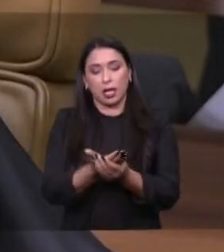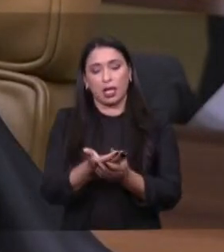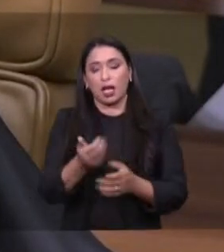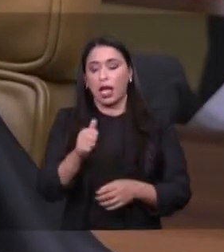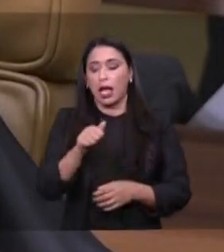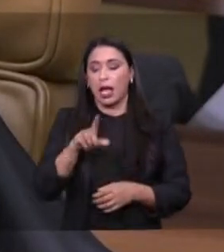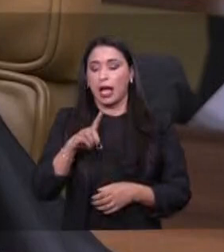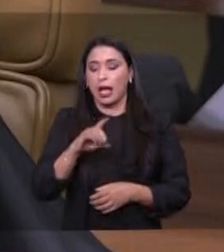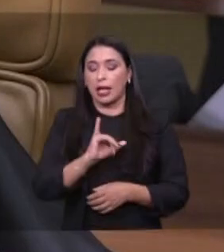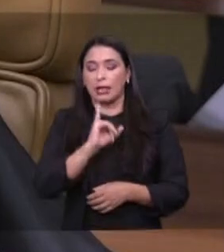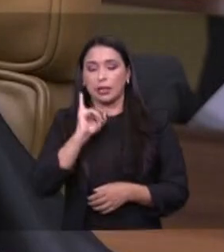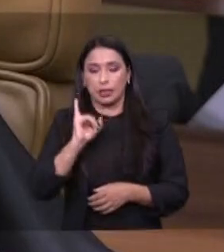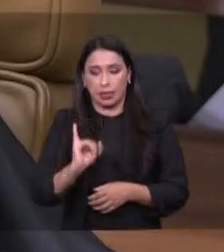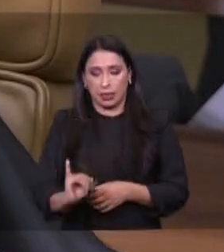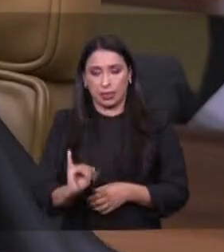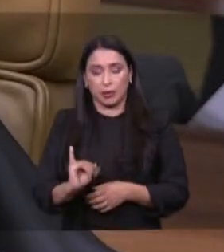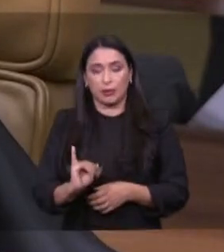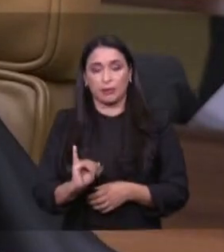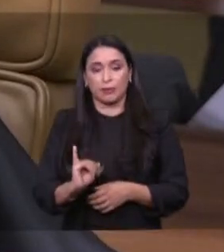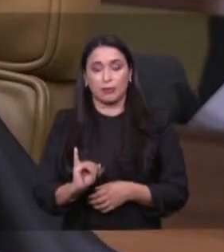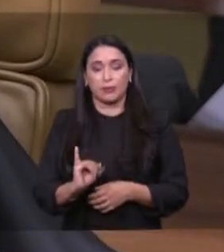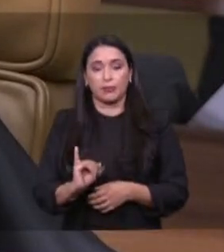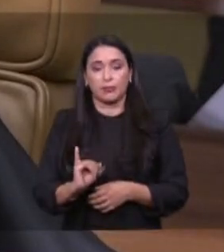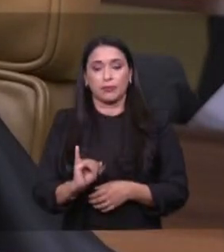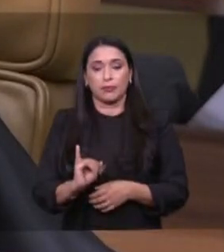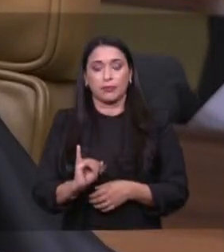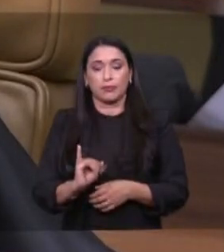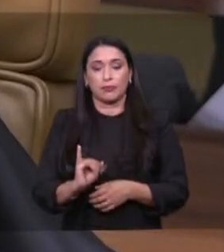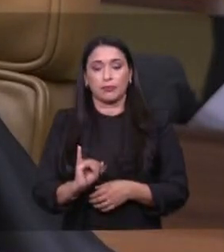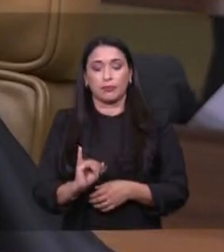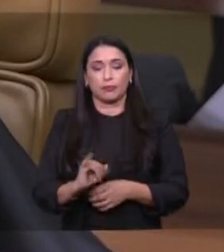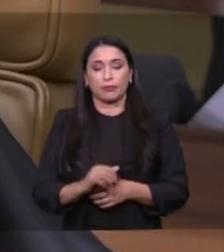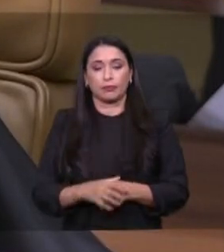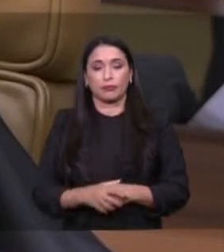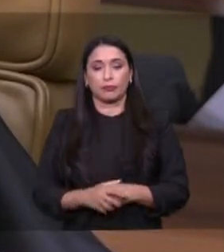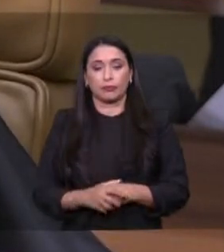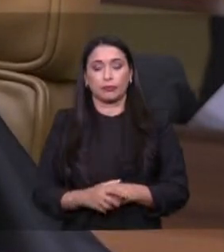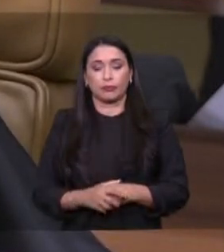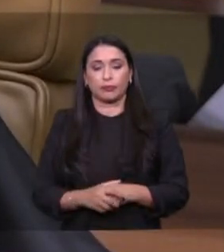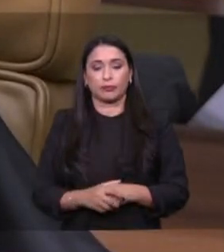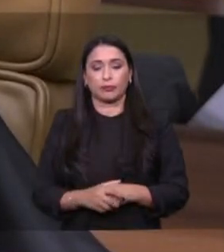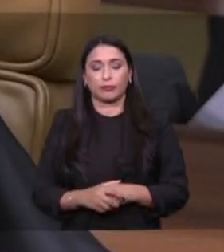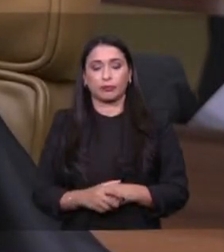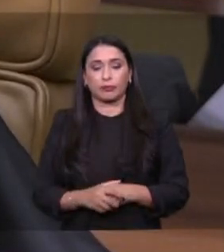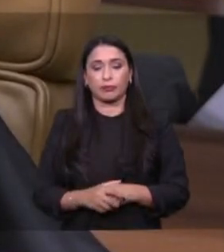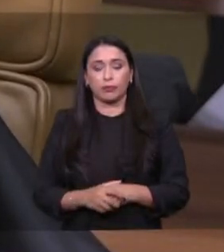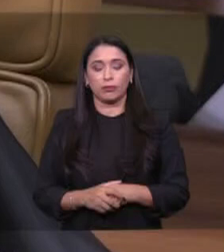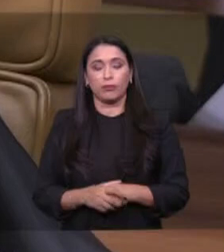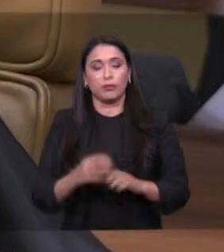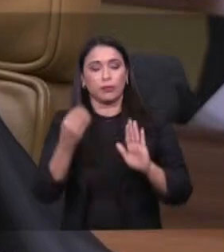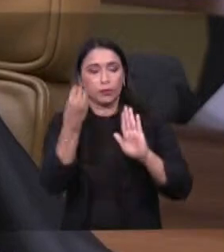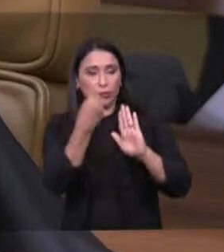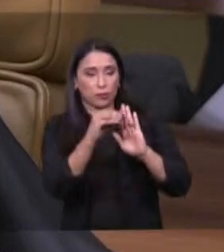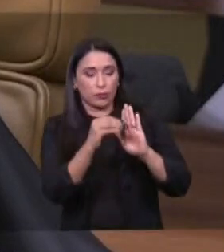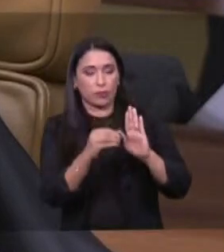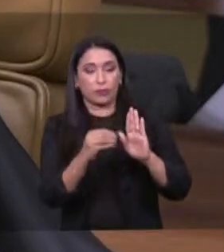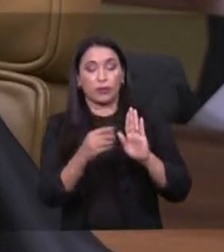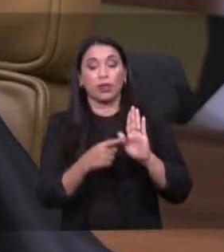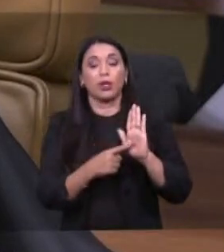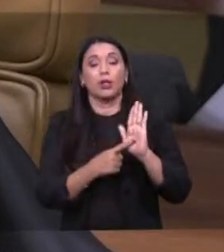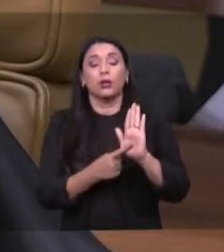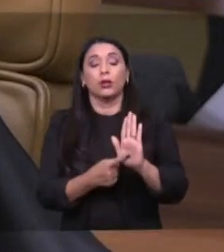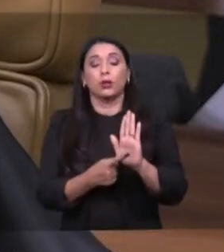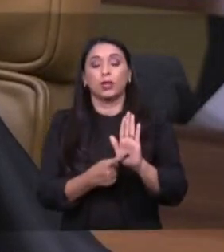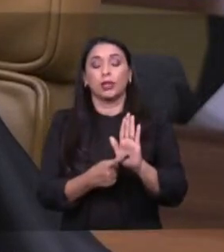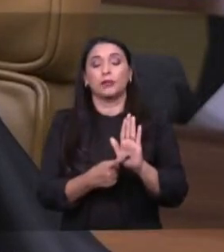de inconstitucionalidade com as seguintes disposições. Primeiro, declaração